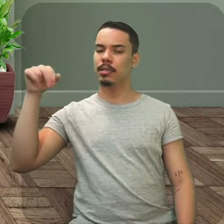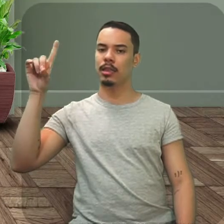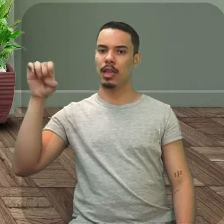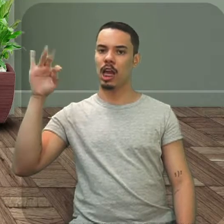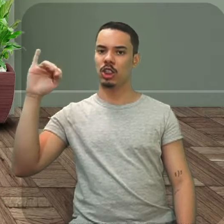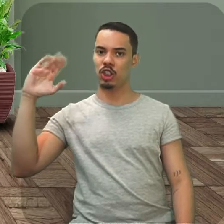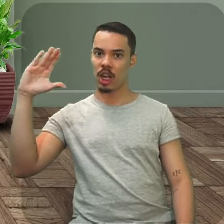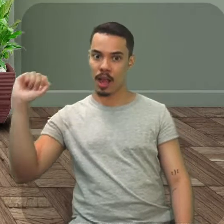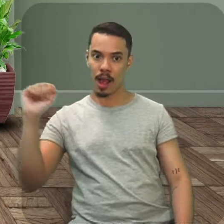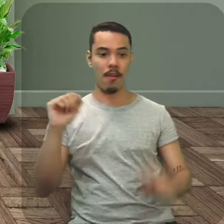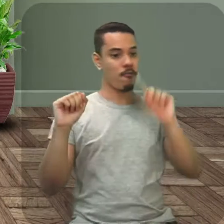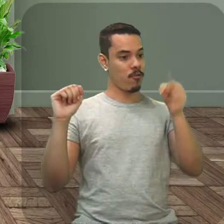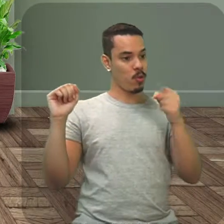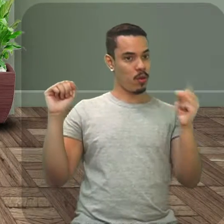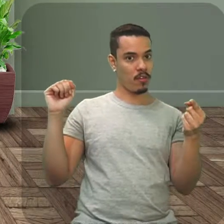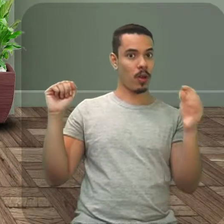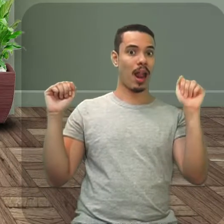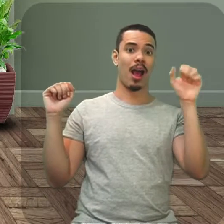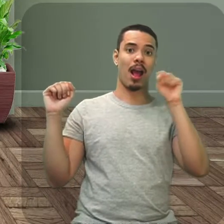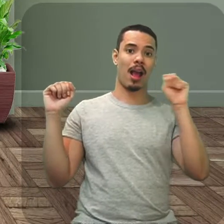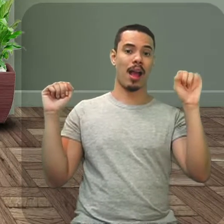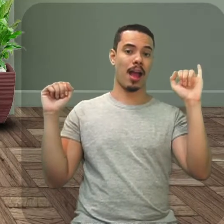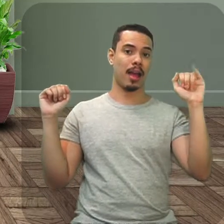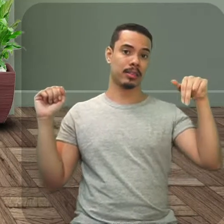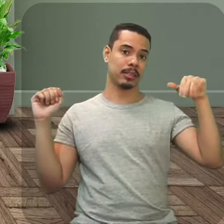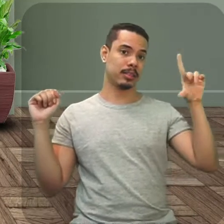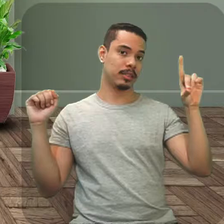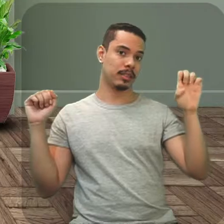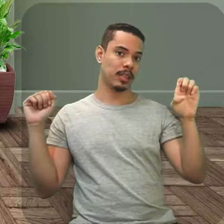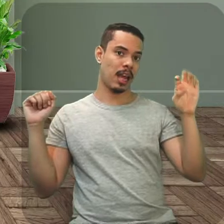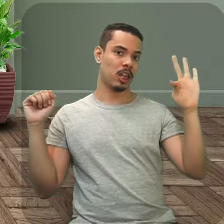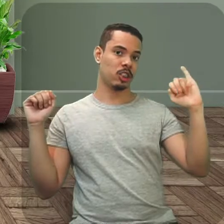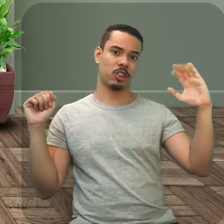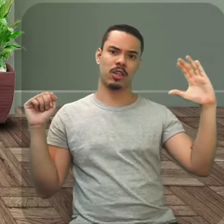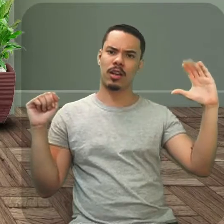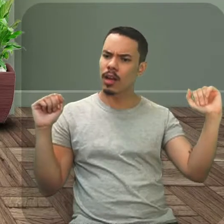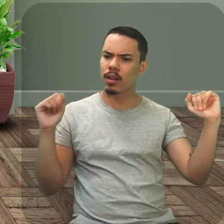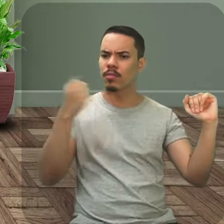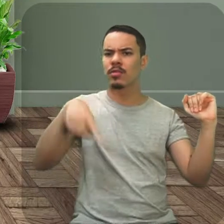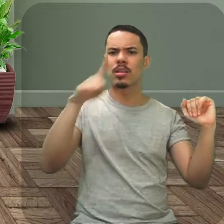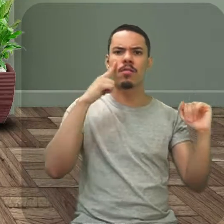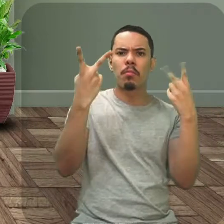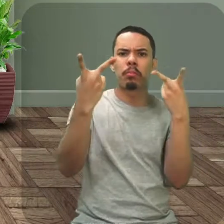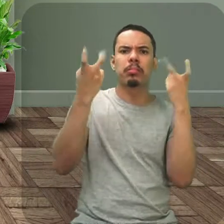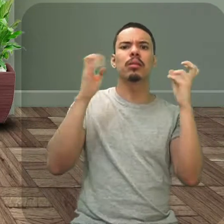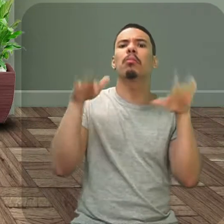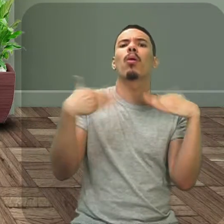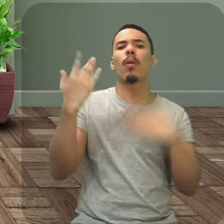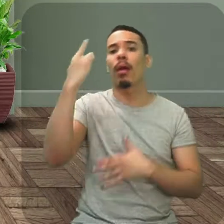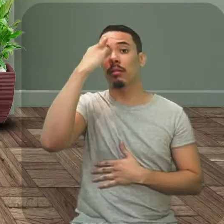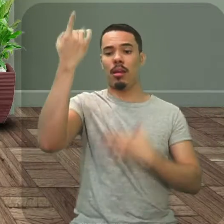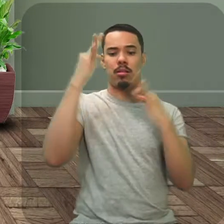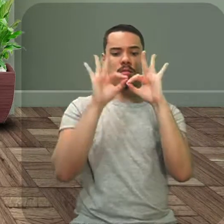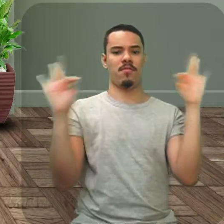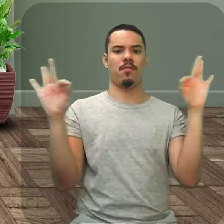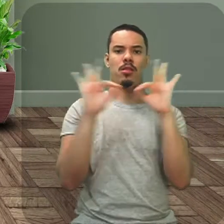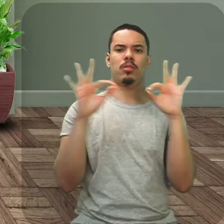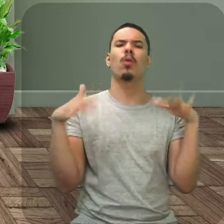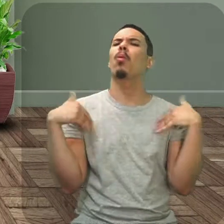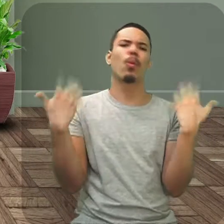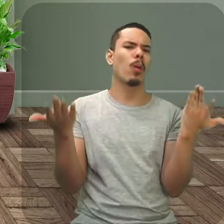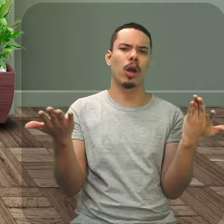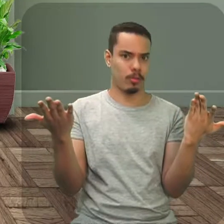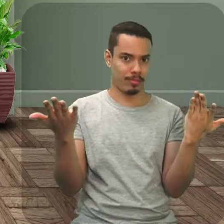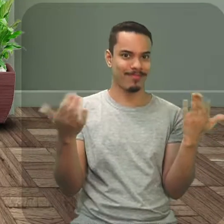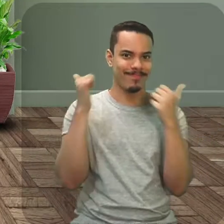classificar mas para você ver não precisa decorar as conjunções você vai olhar e vai perceber com a ideia que tá dando essa frase nessa oração